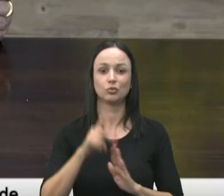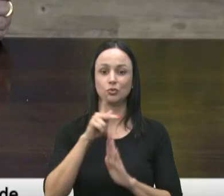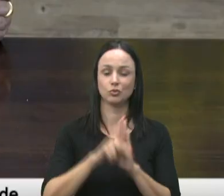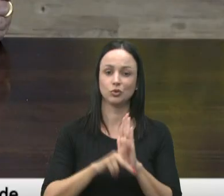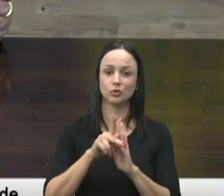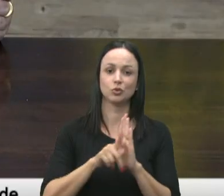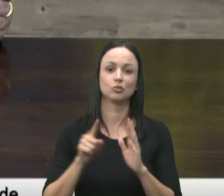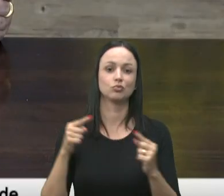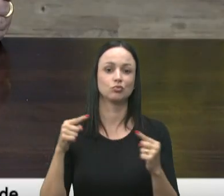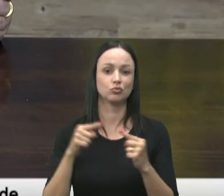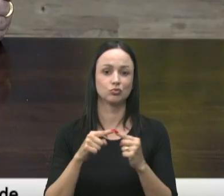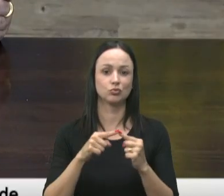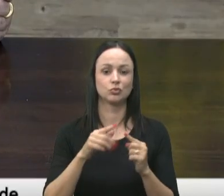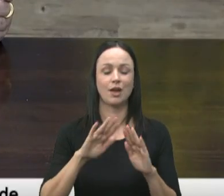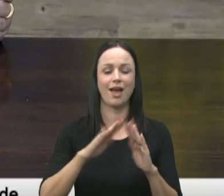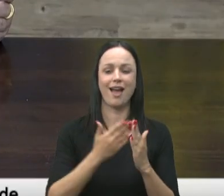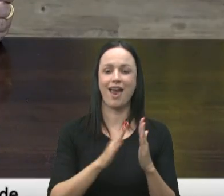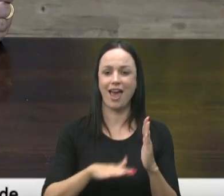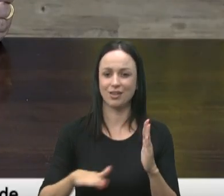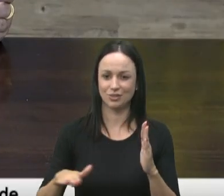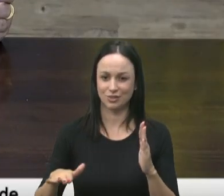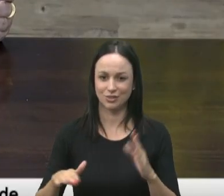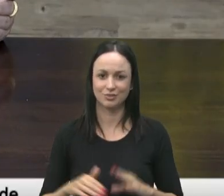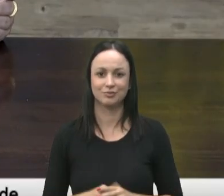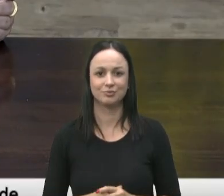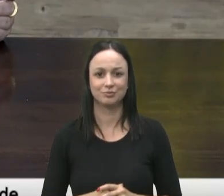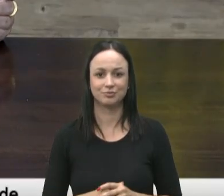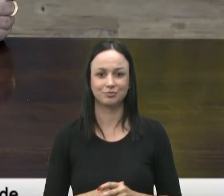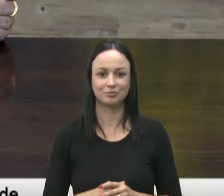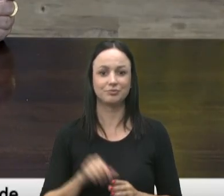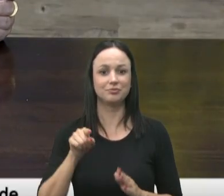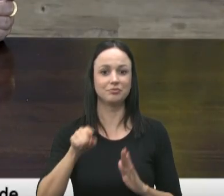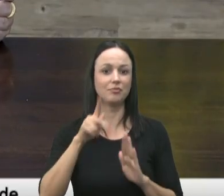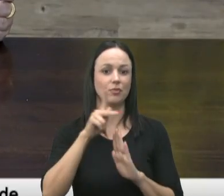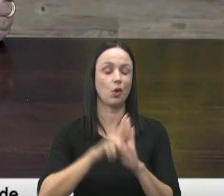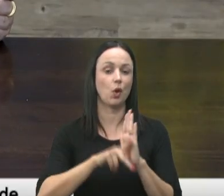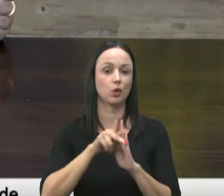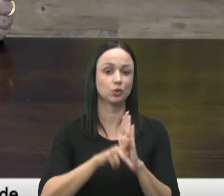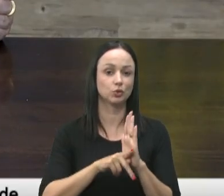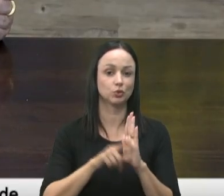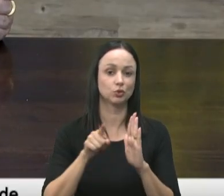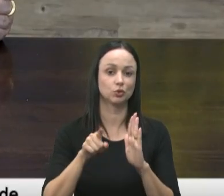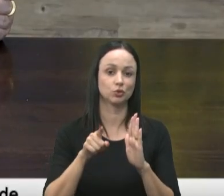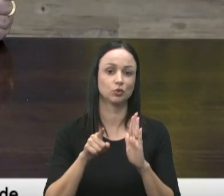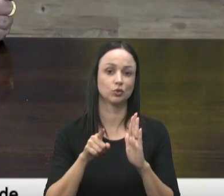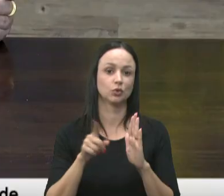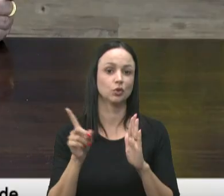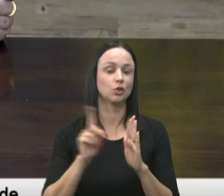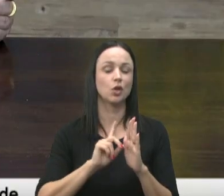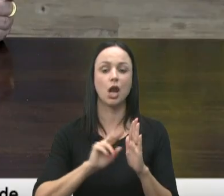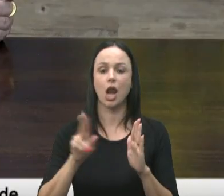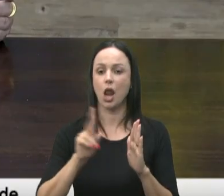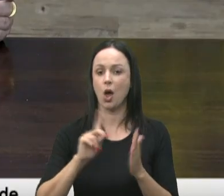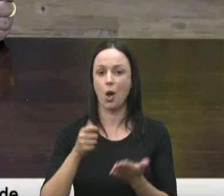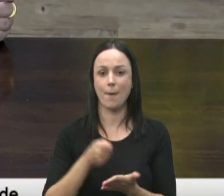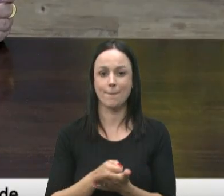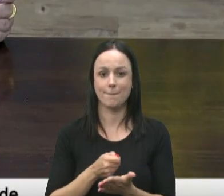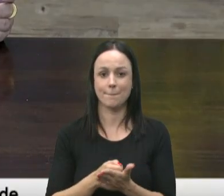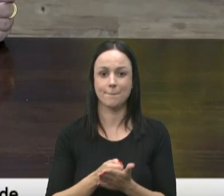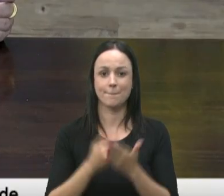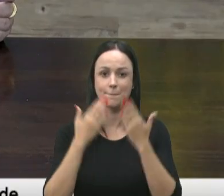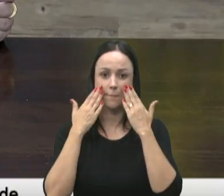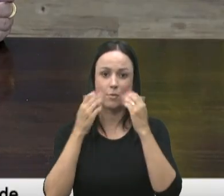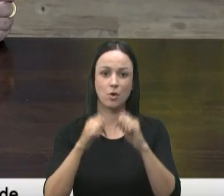estava relacionado às creches. Então, esse projeto relacionado às creches não é obrigatório ter